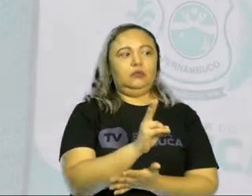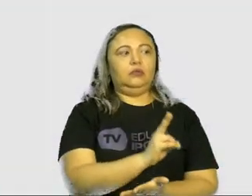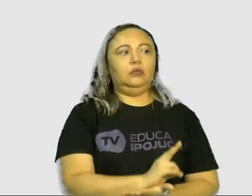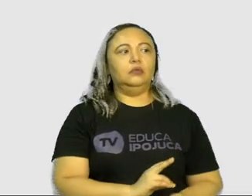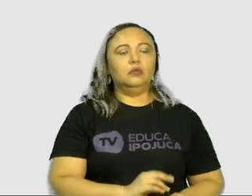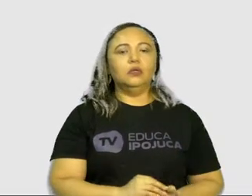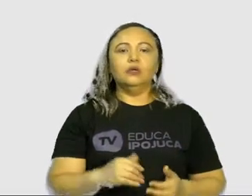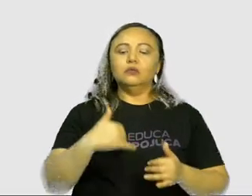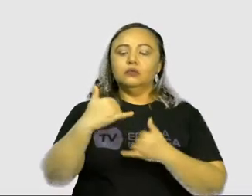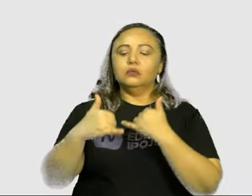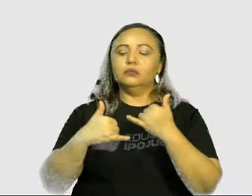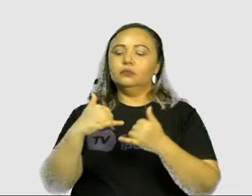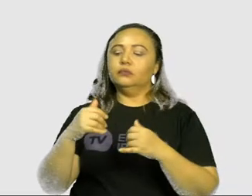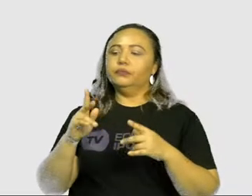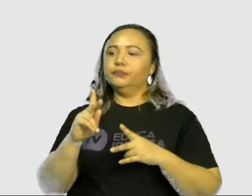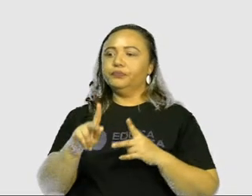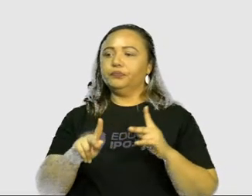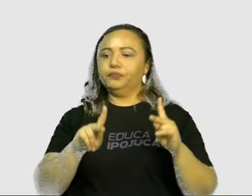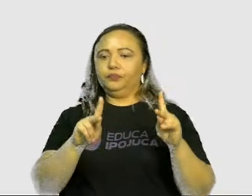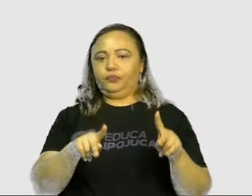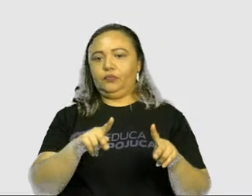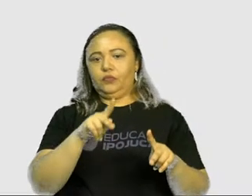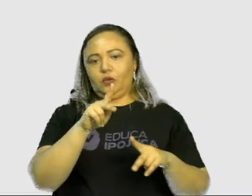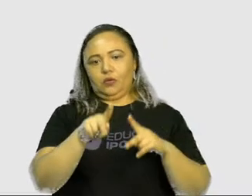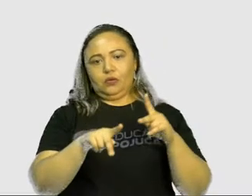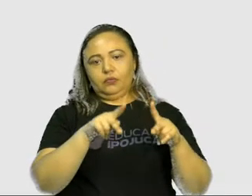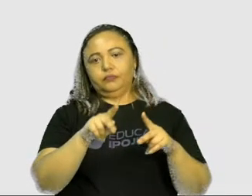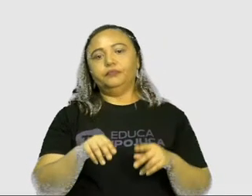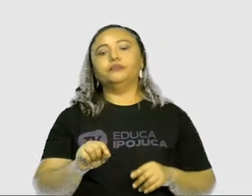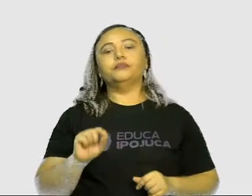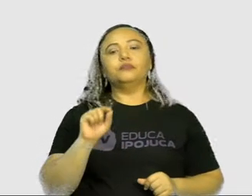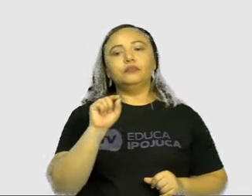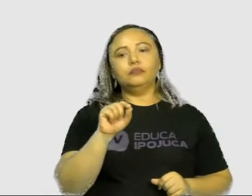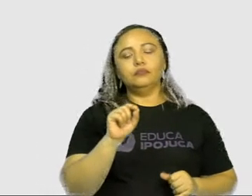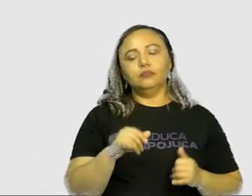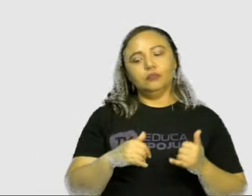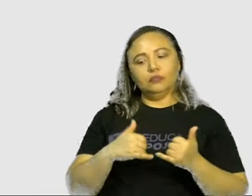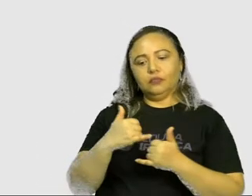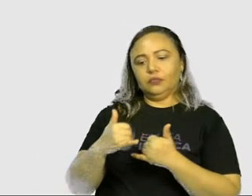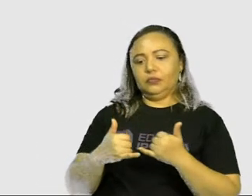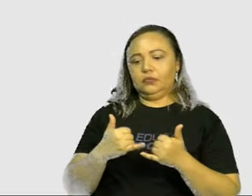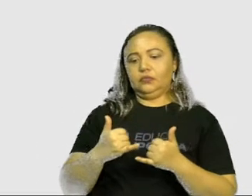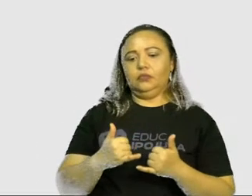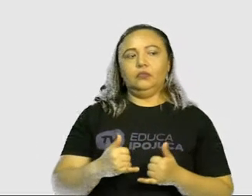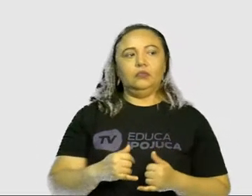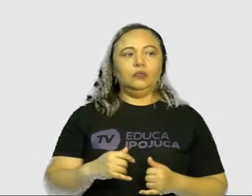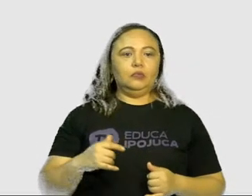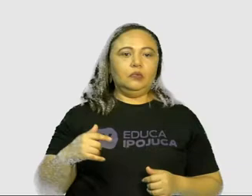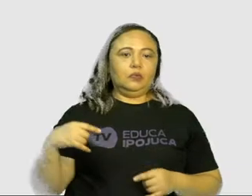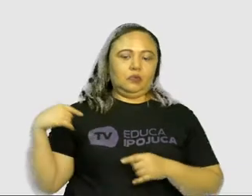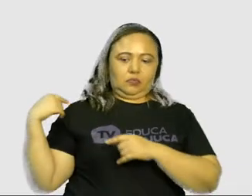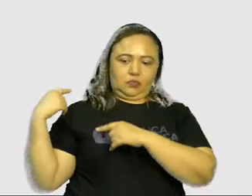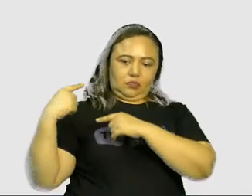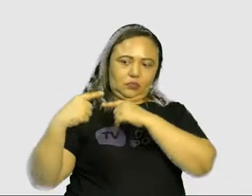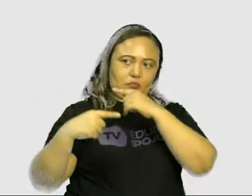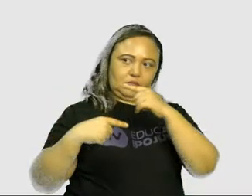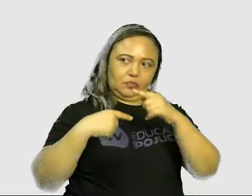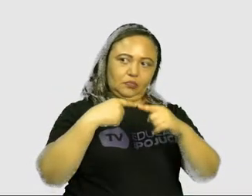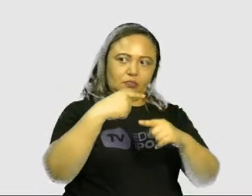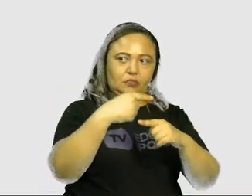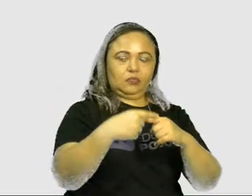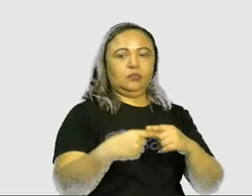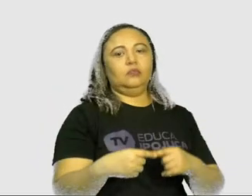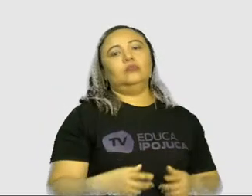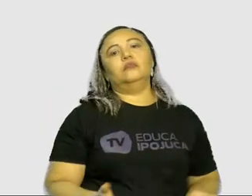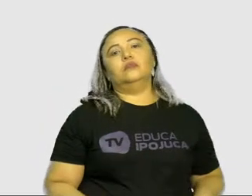o que são brincadeiras populares. São aquelas brincadeiras que foram passadas de geração,